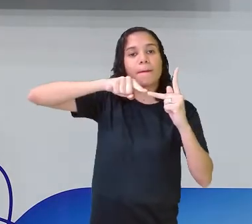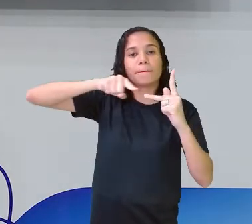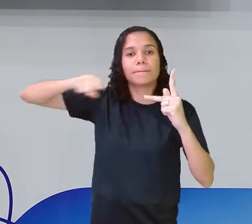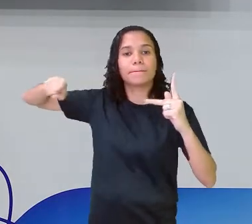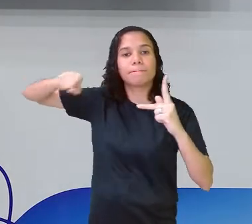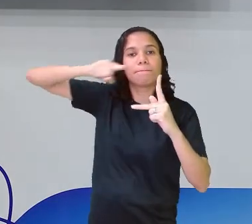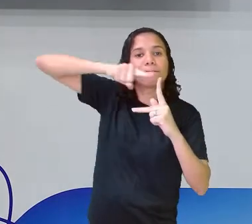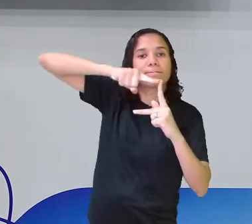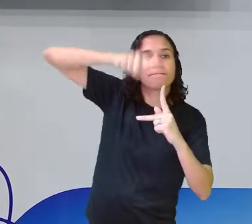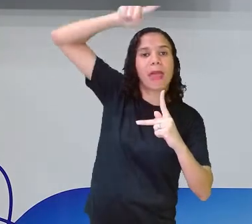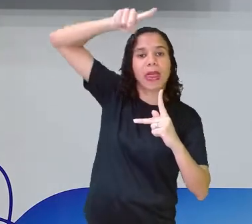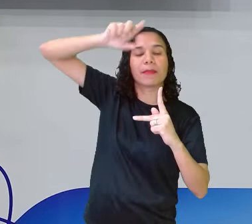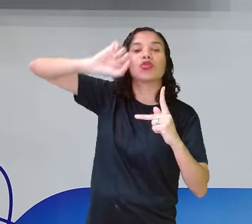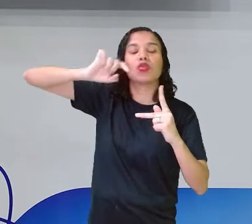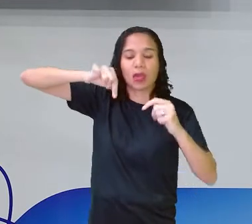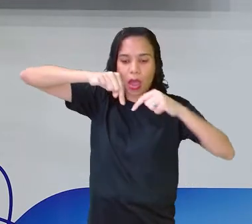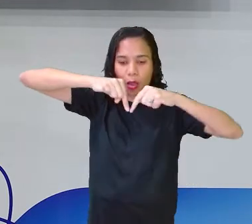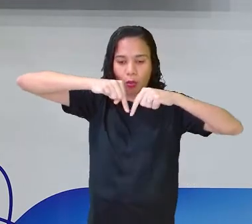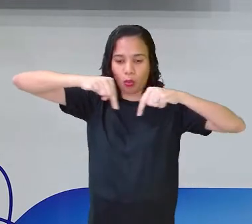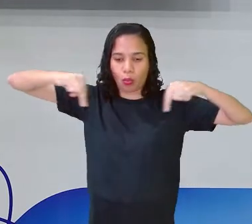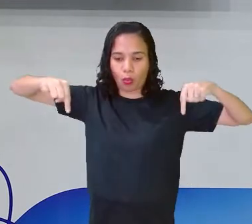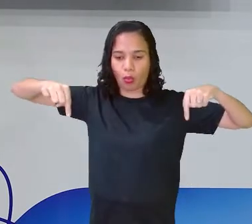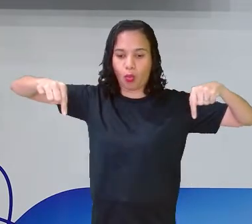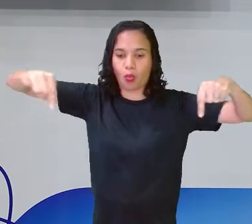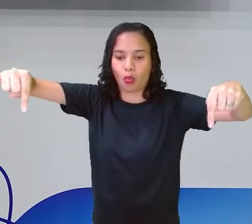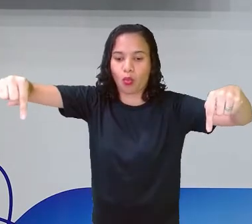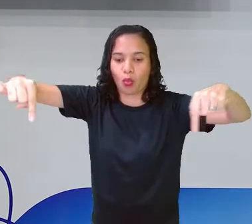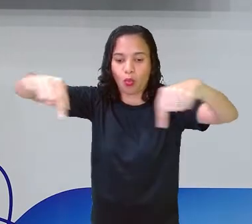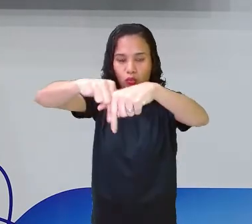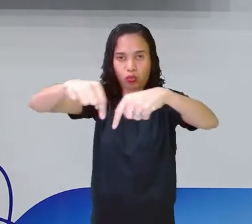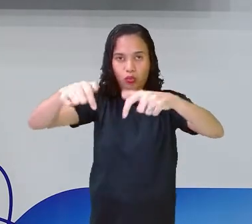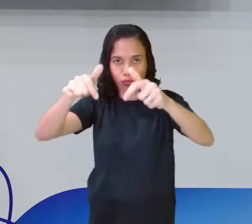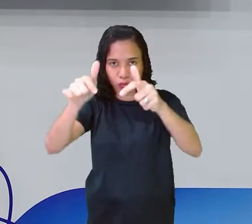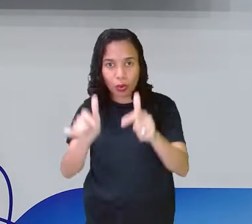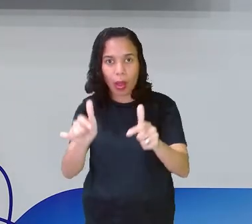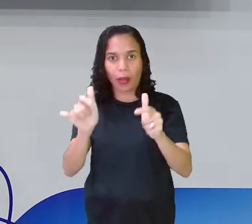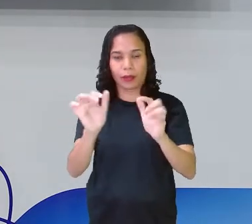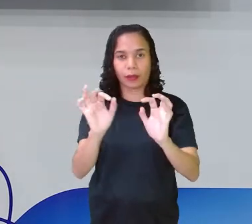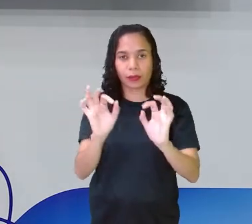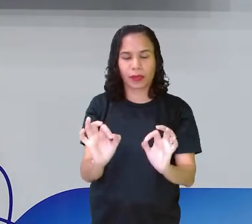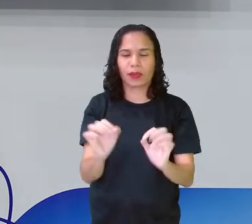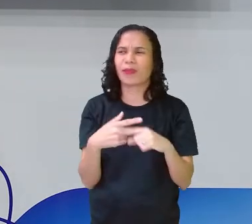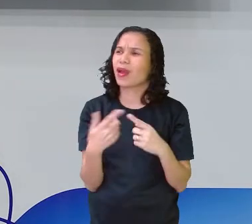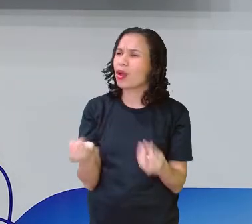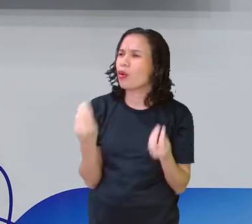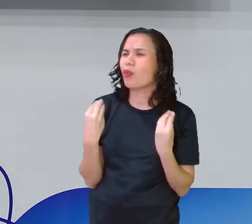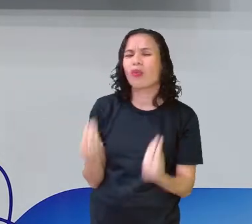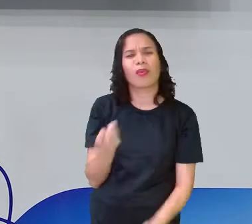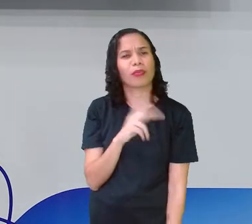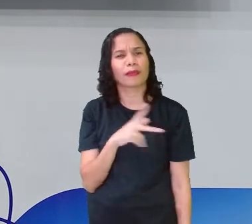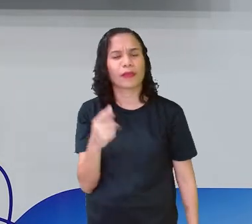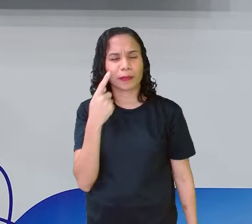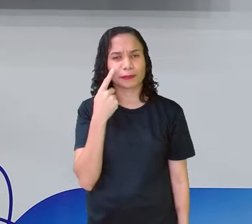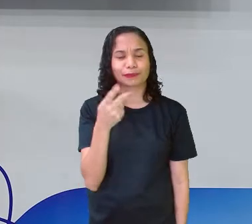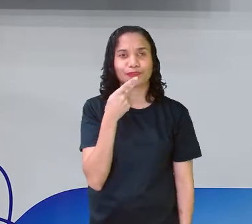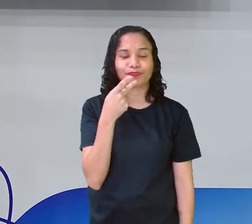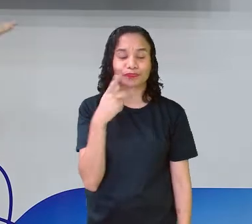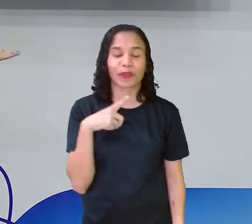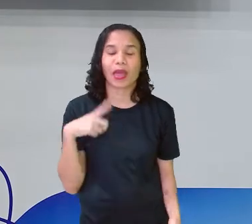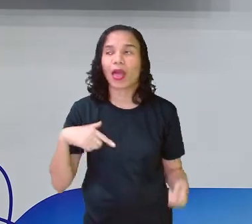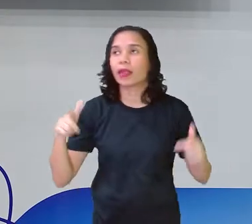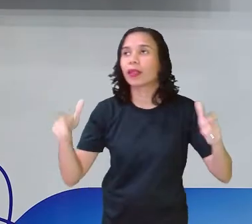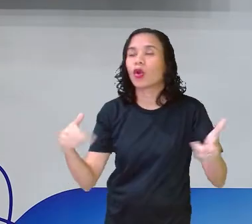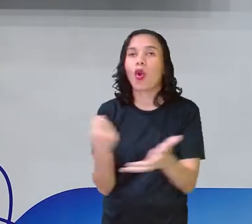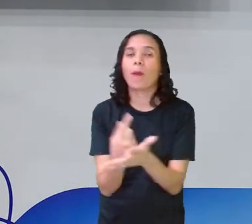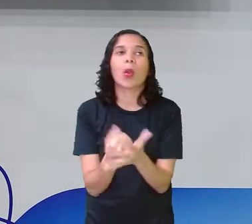Perímetro nada mais é do que o contorno do meu espaço. Como assim, professora? Vamos dizer que eu tenho um